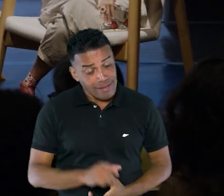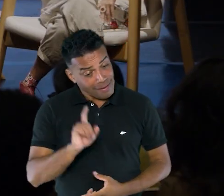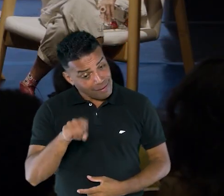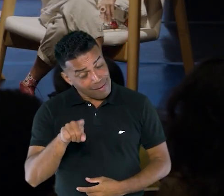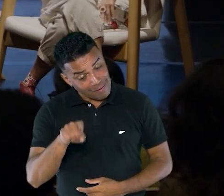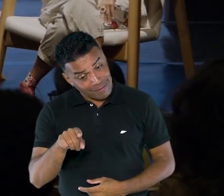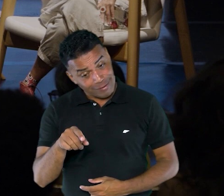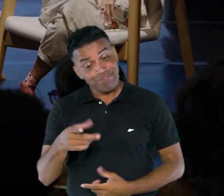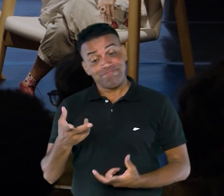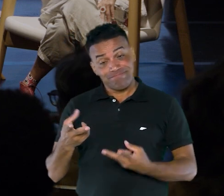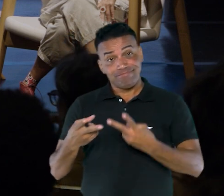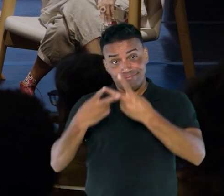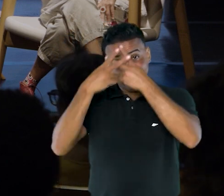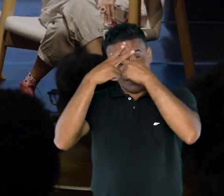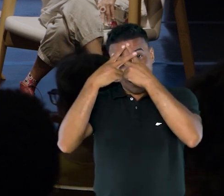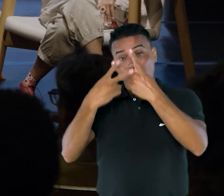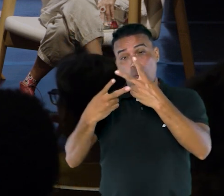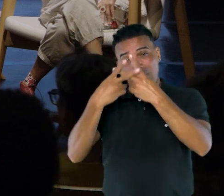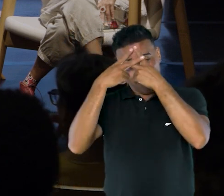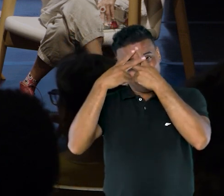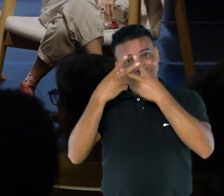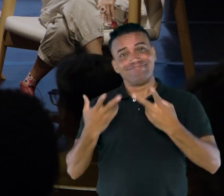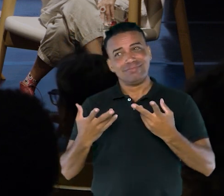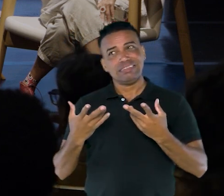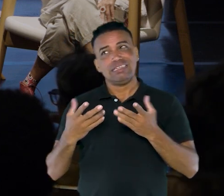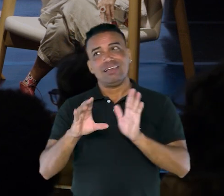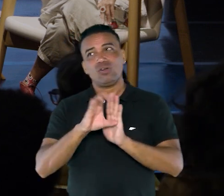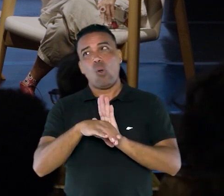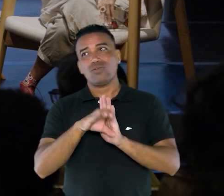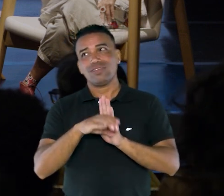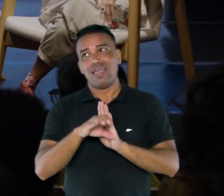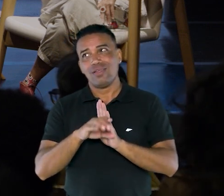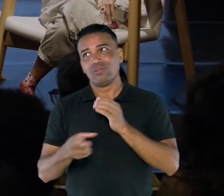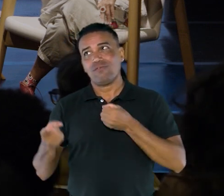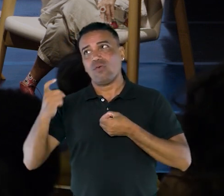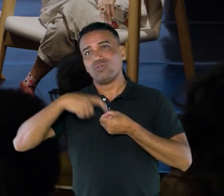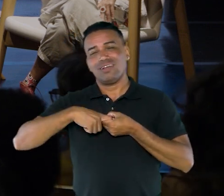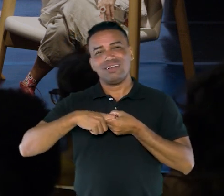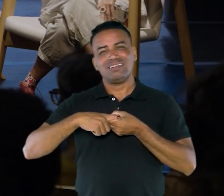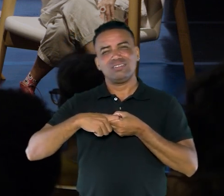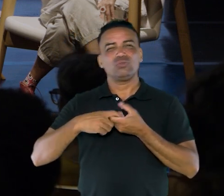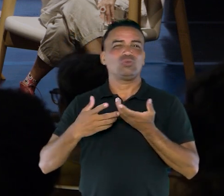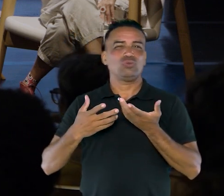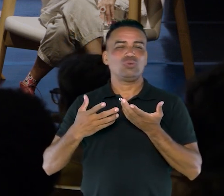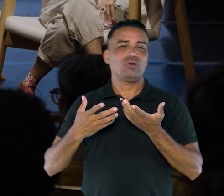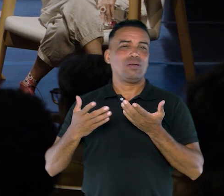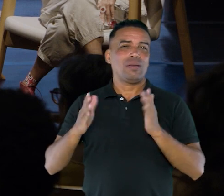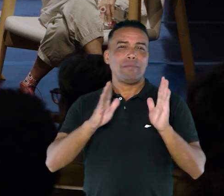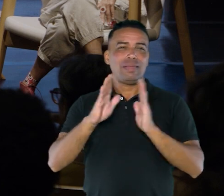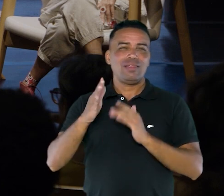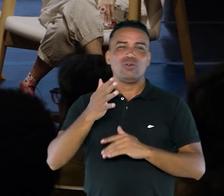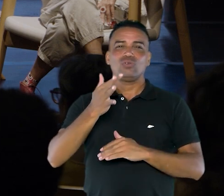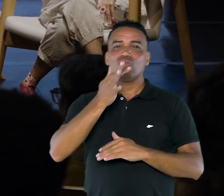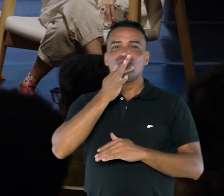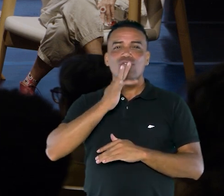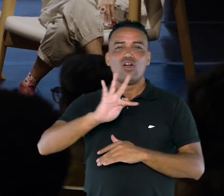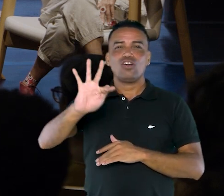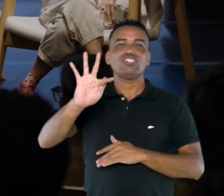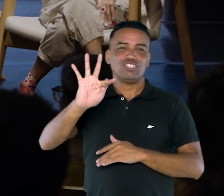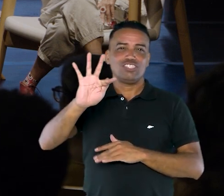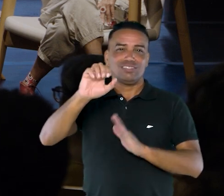Trauma, né? Acho que a gente está recuperando esse conceito, que foi lá do Freud, no